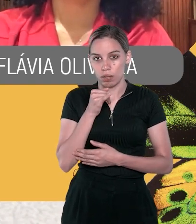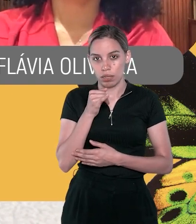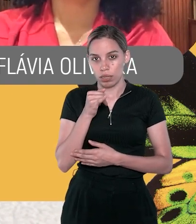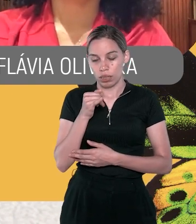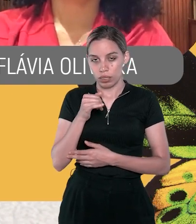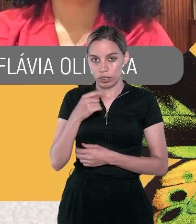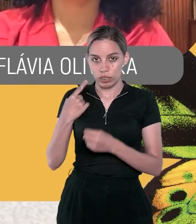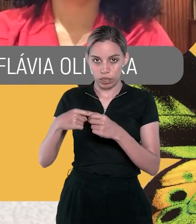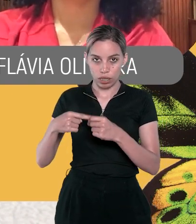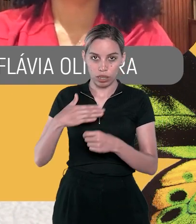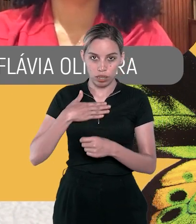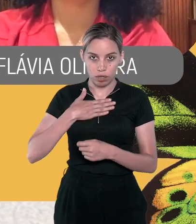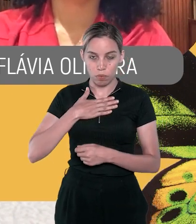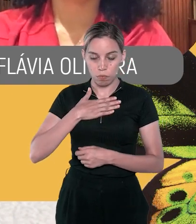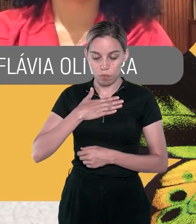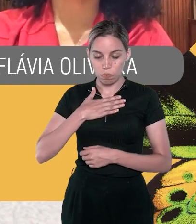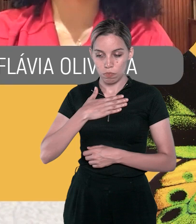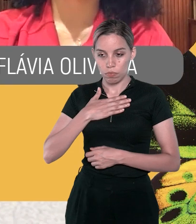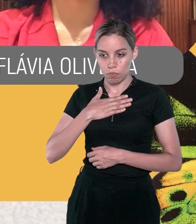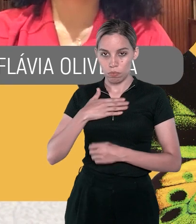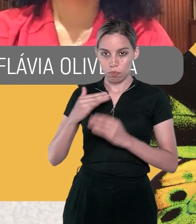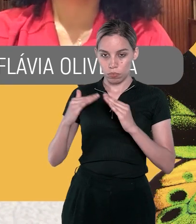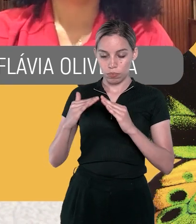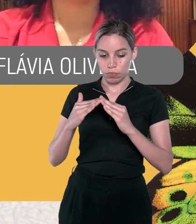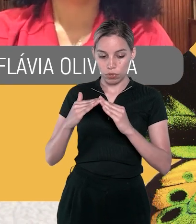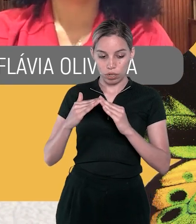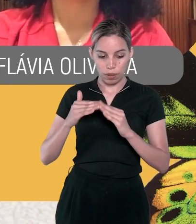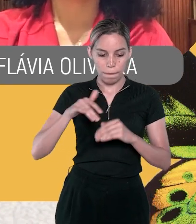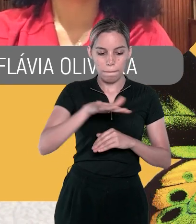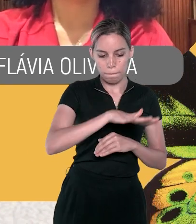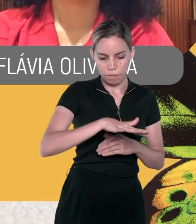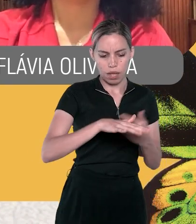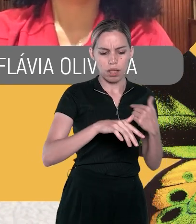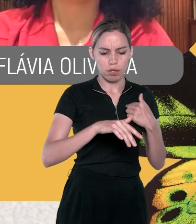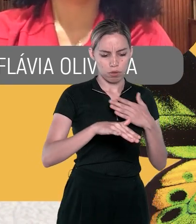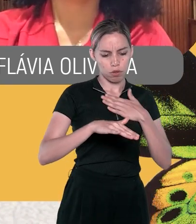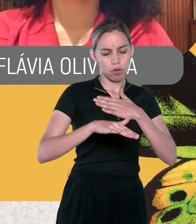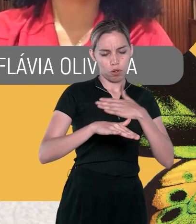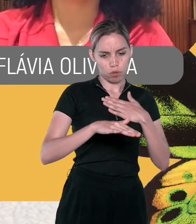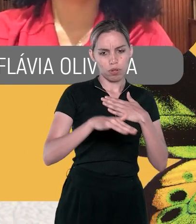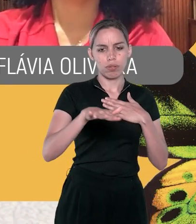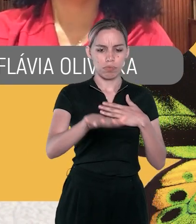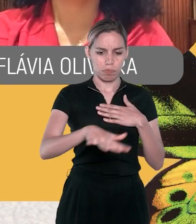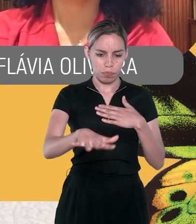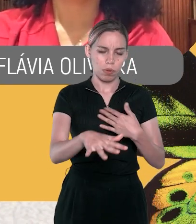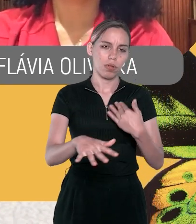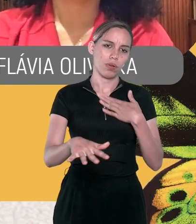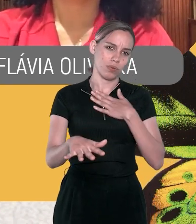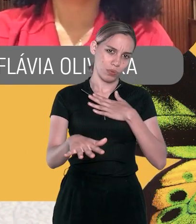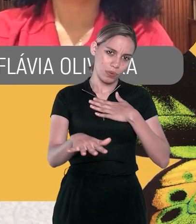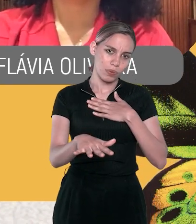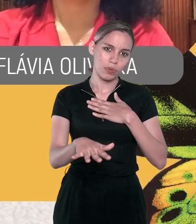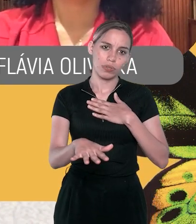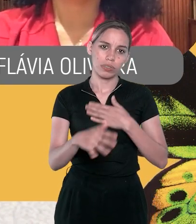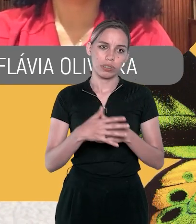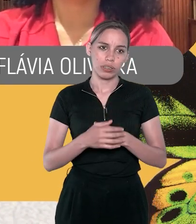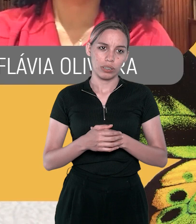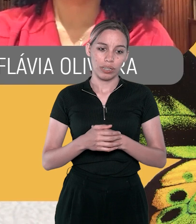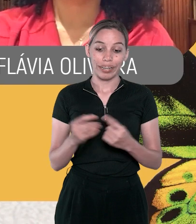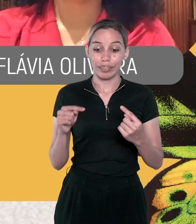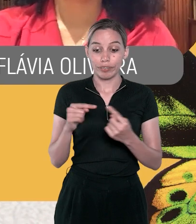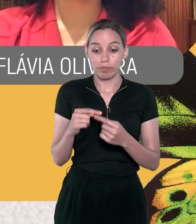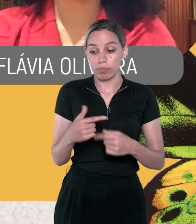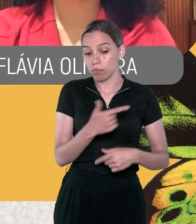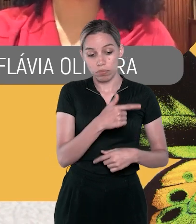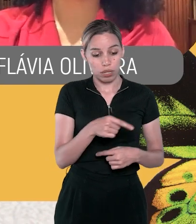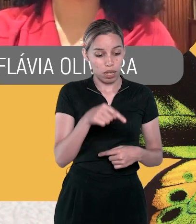dar um tratamento diferente para ele. Não, assim, é uma outra cidade, né? Eu queria que fosse assim mesmo. Hoje, Mas deixa eu legal, dar uma